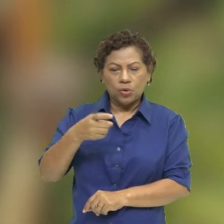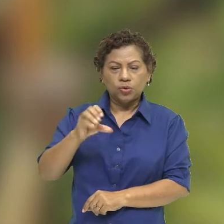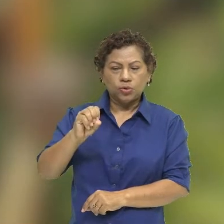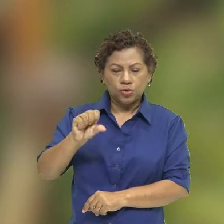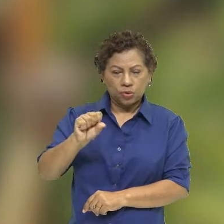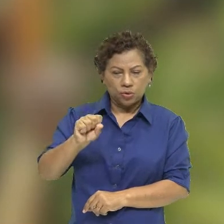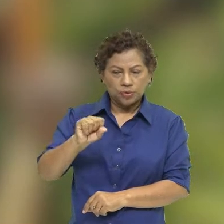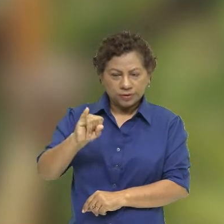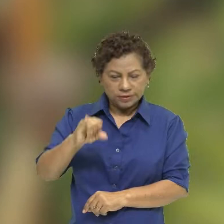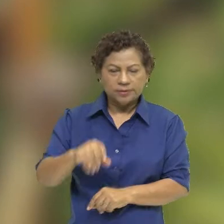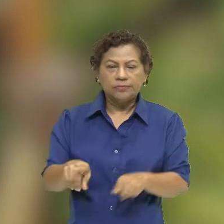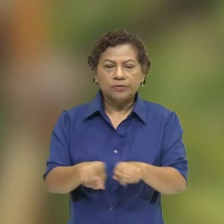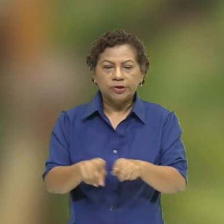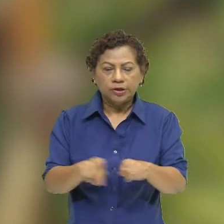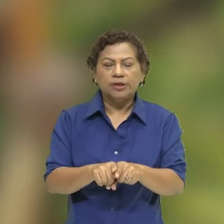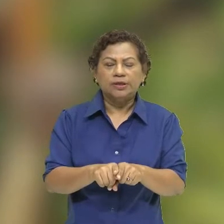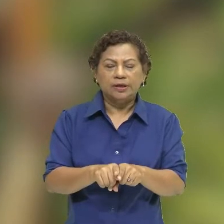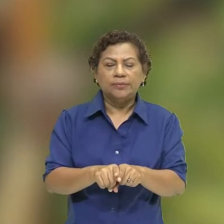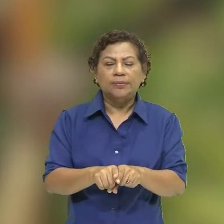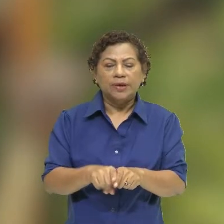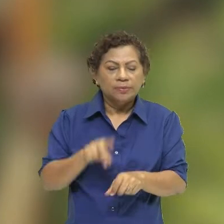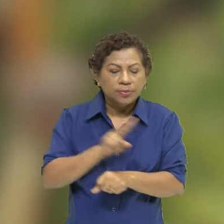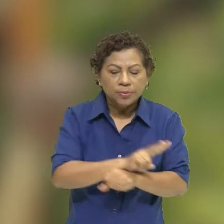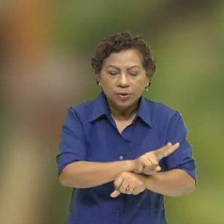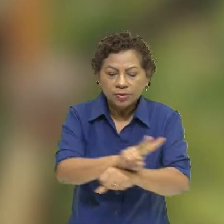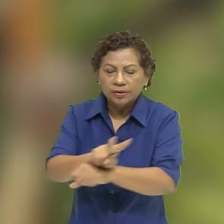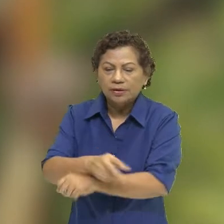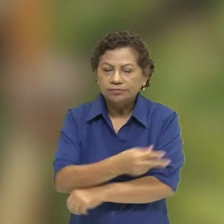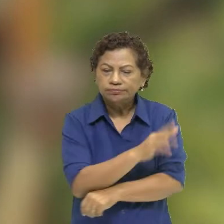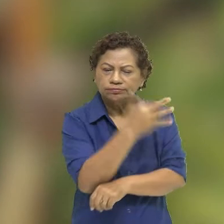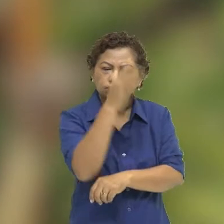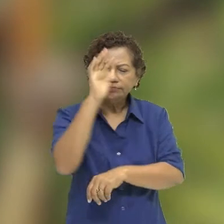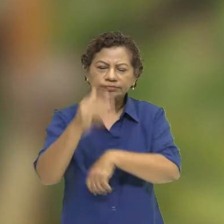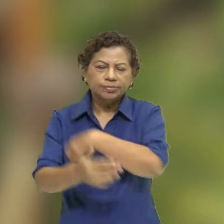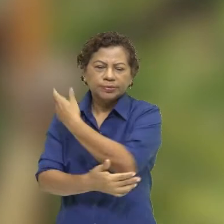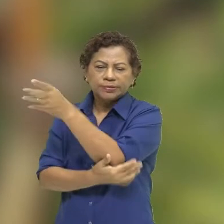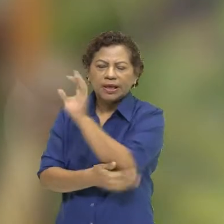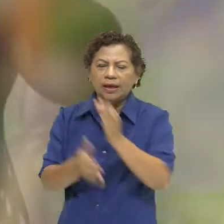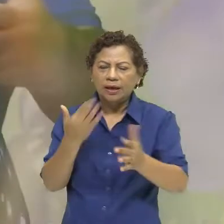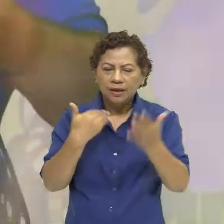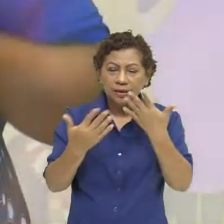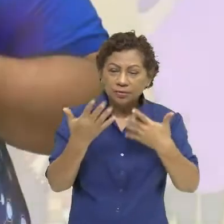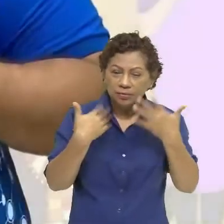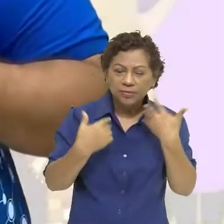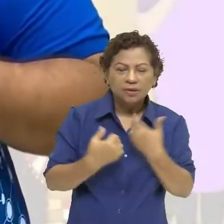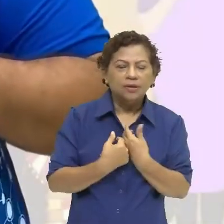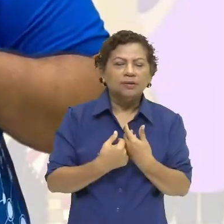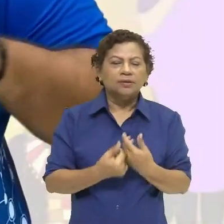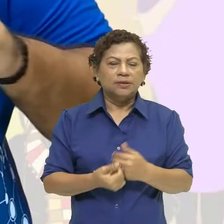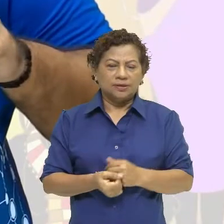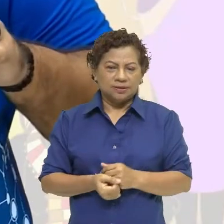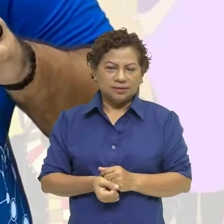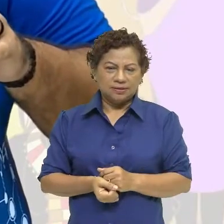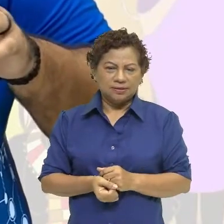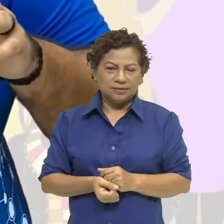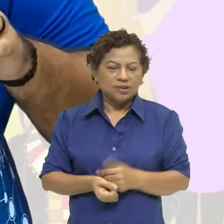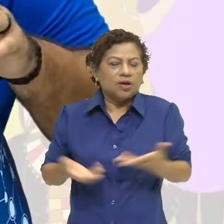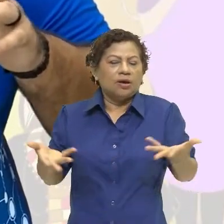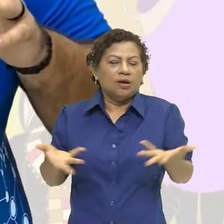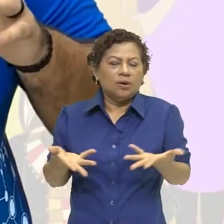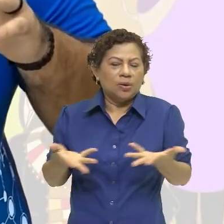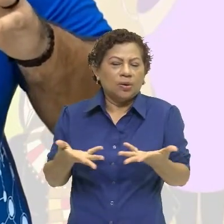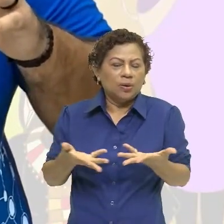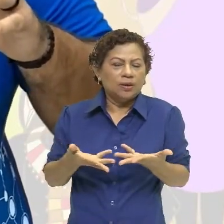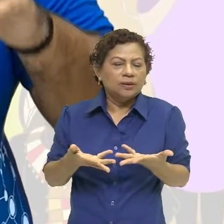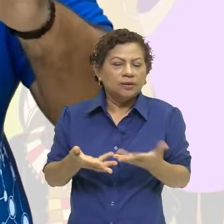o orixá da caça, da fartura, da alimentação, né? Da abundância. E aqui, gente, a gente pode dizer